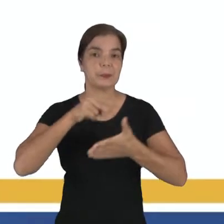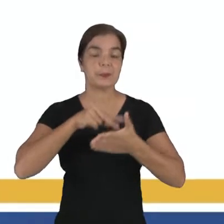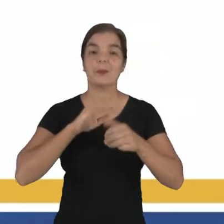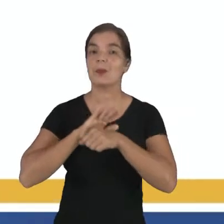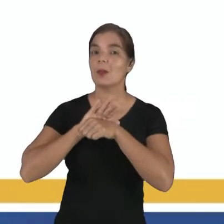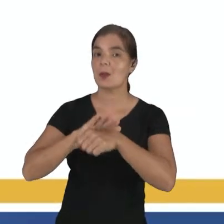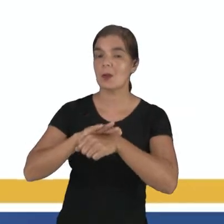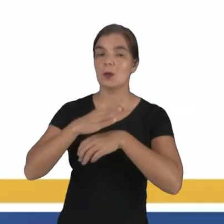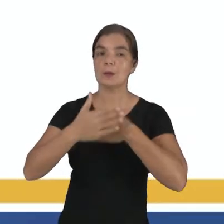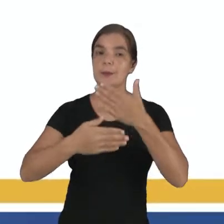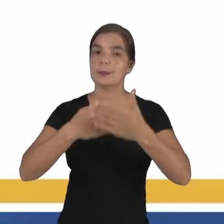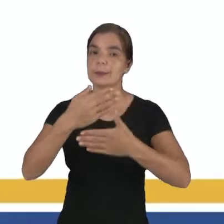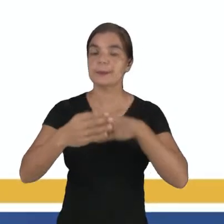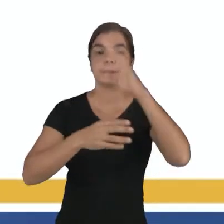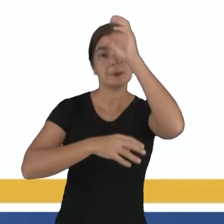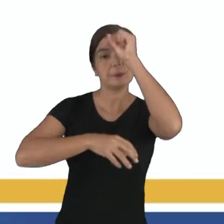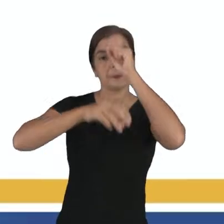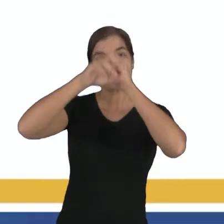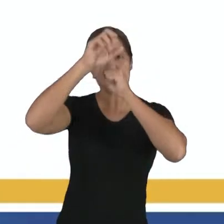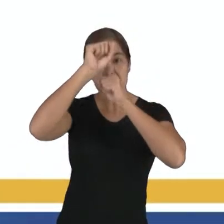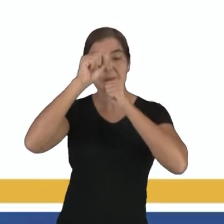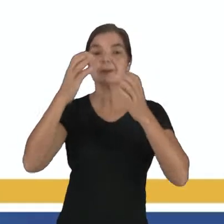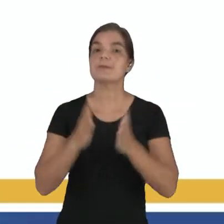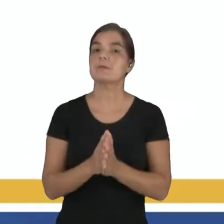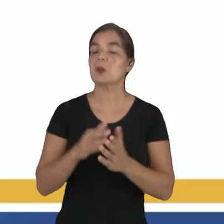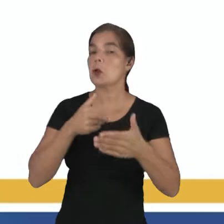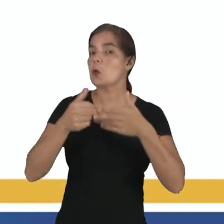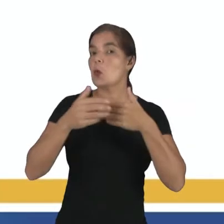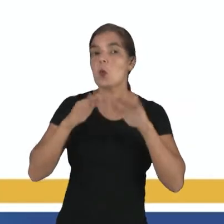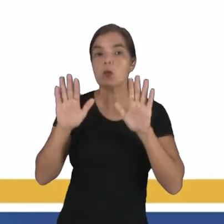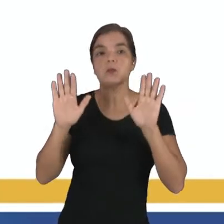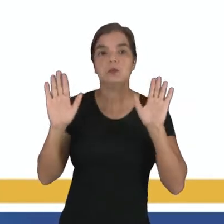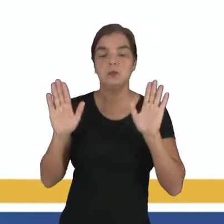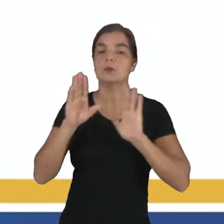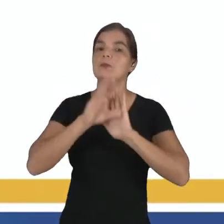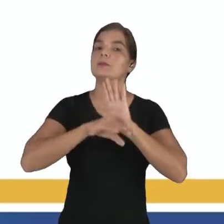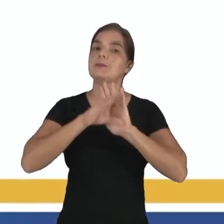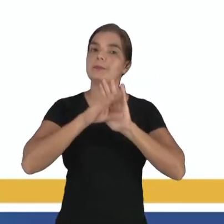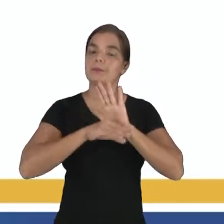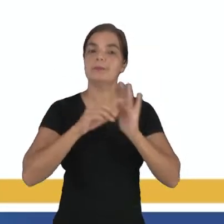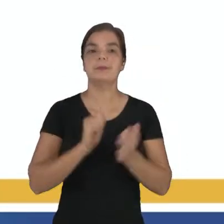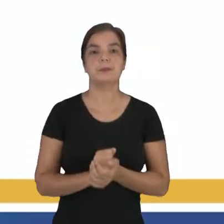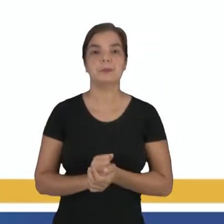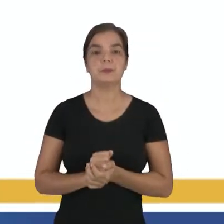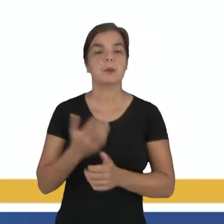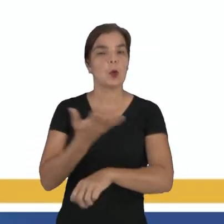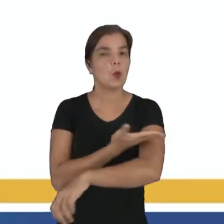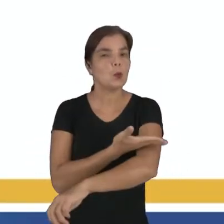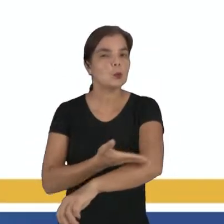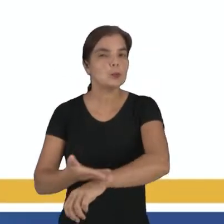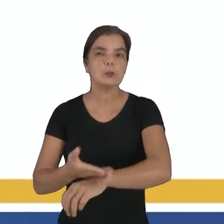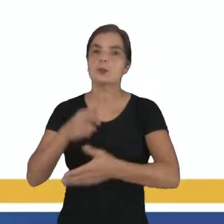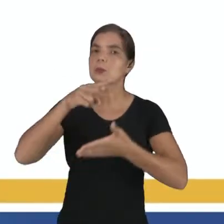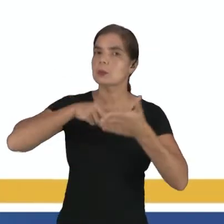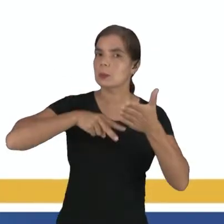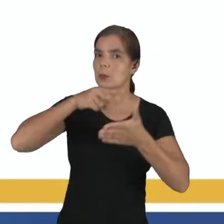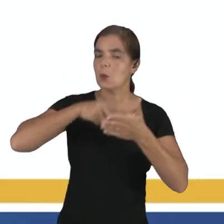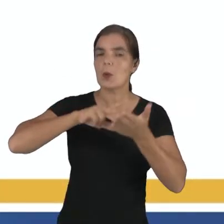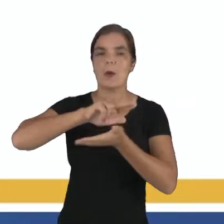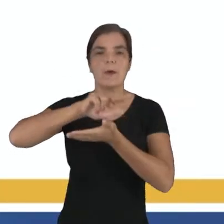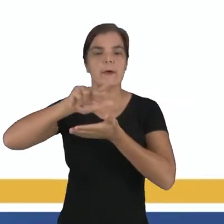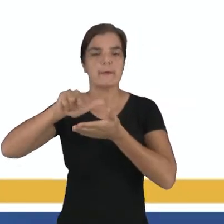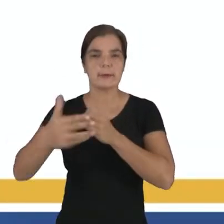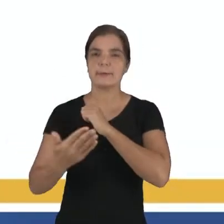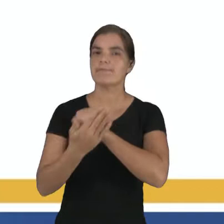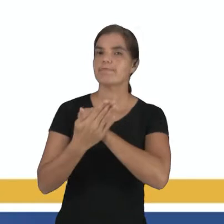que ajudam no processo de aprendizado, seja qual for o conteúdo. O hábito de leitura traz